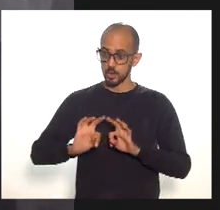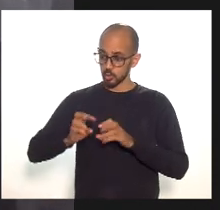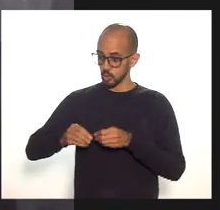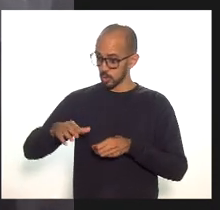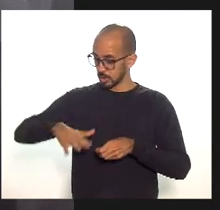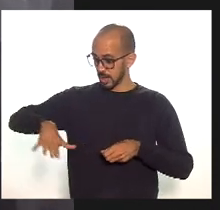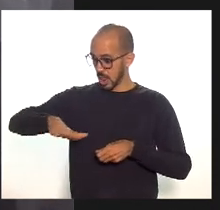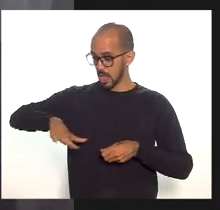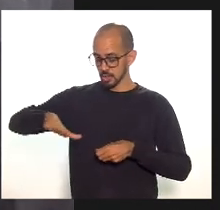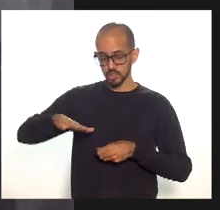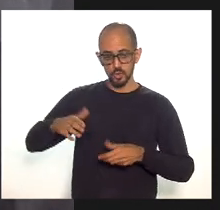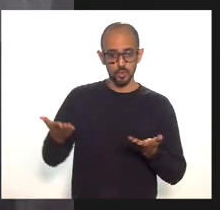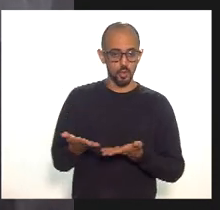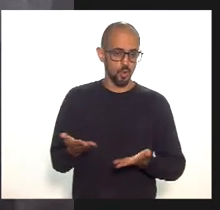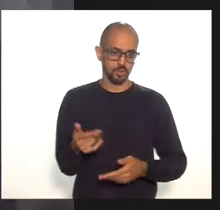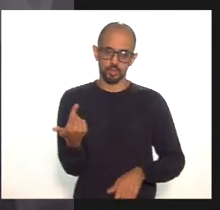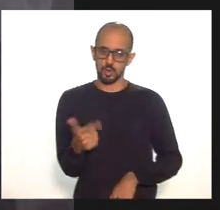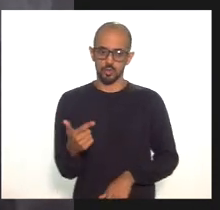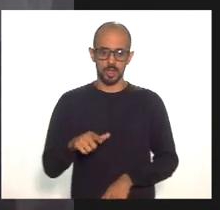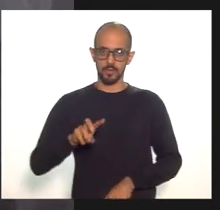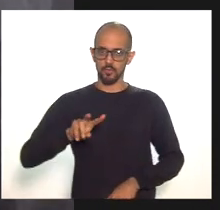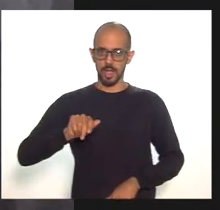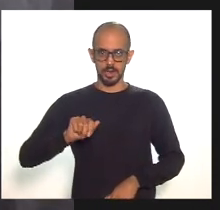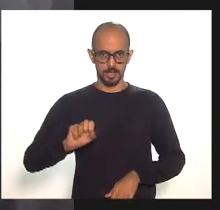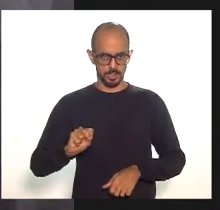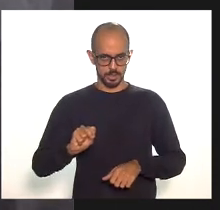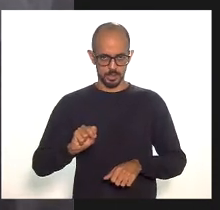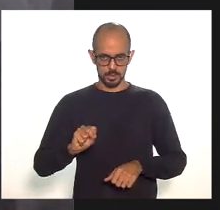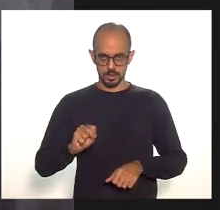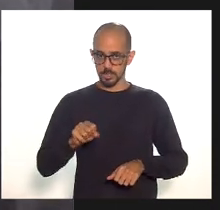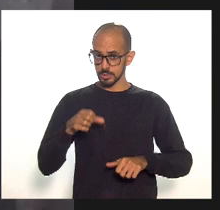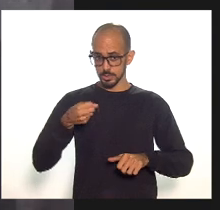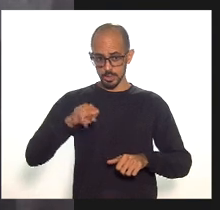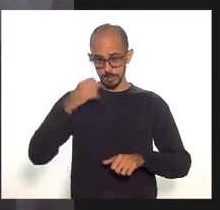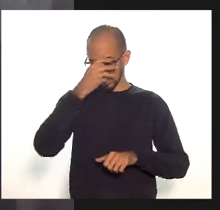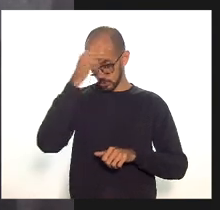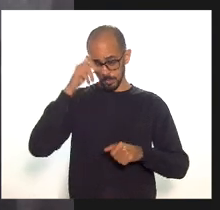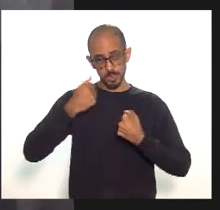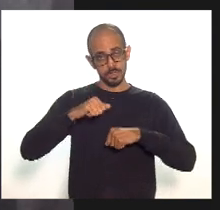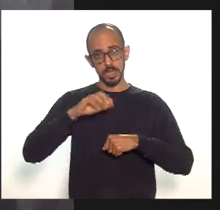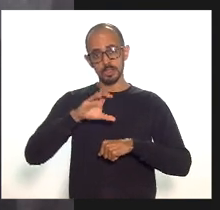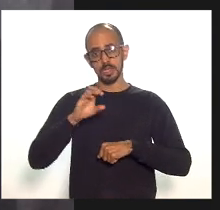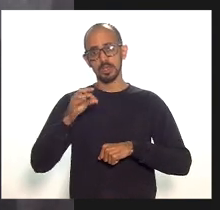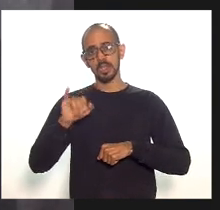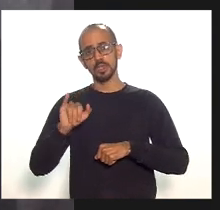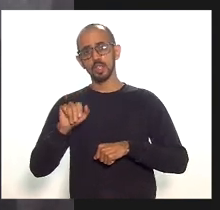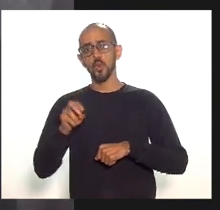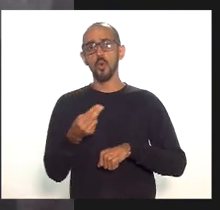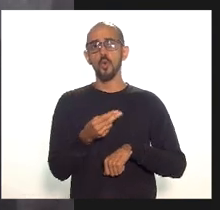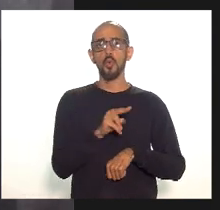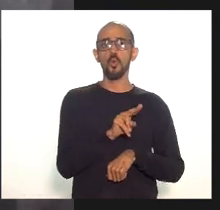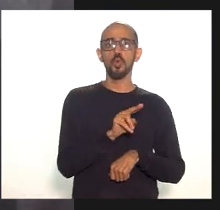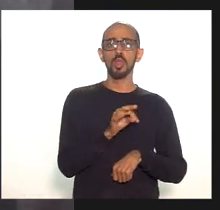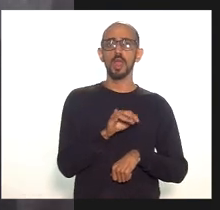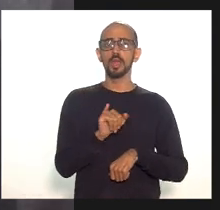hoje não tem nenhuma vaga. Se alguém precisar de uma CTI, de uma UTI, para ser